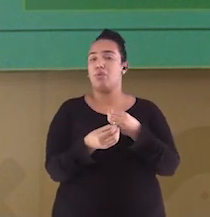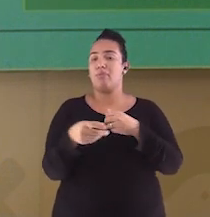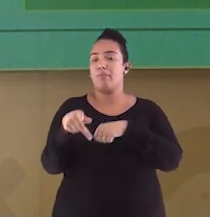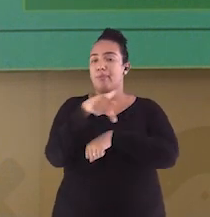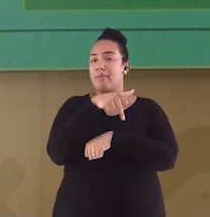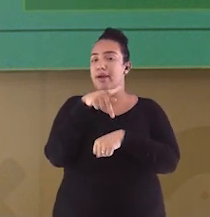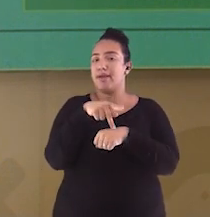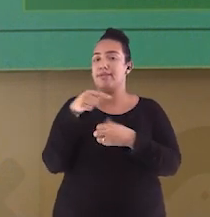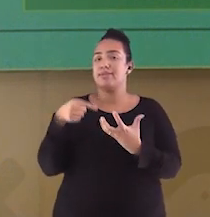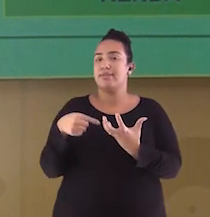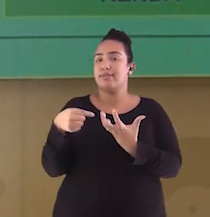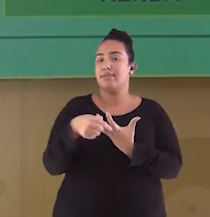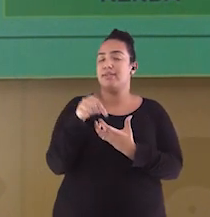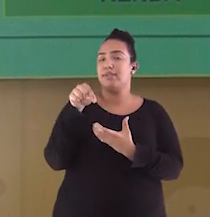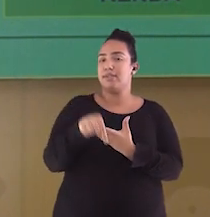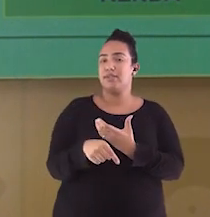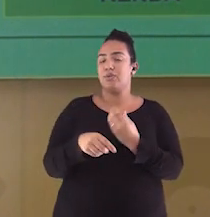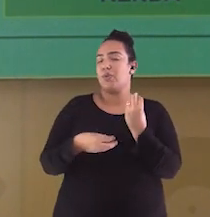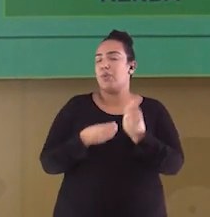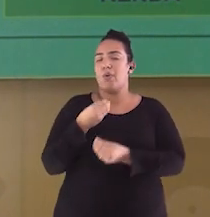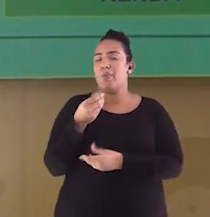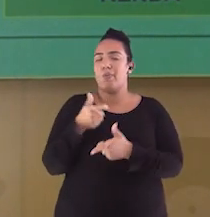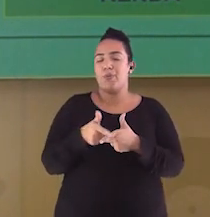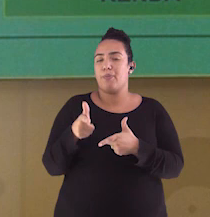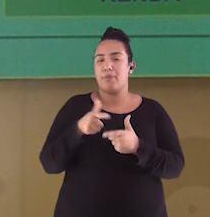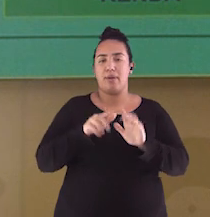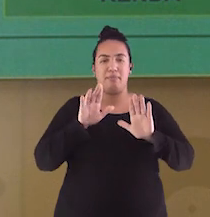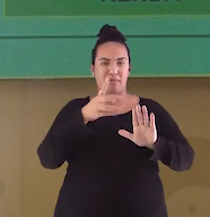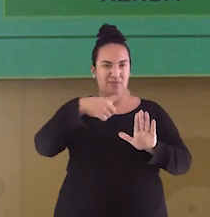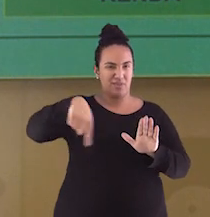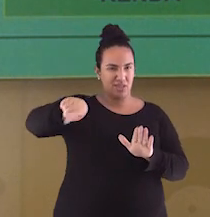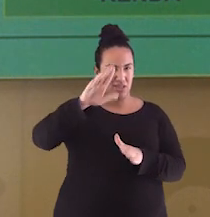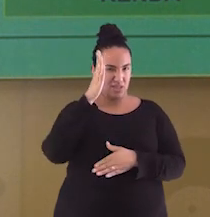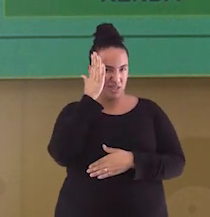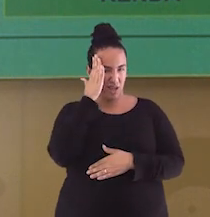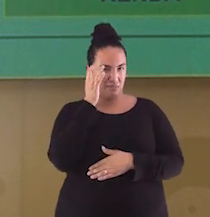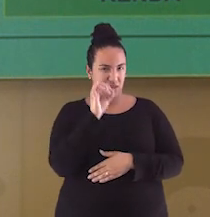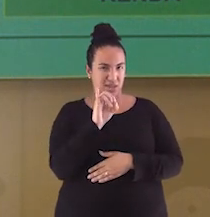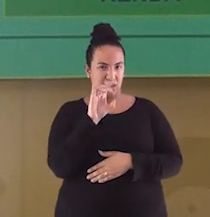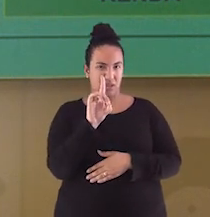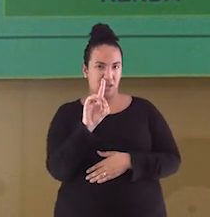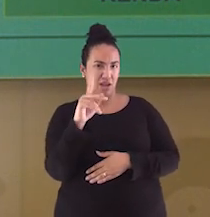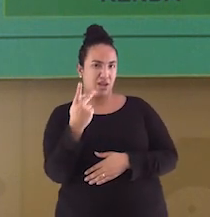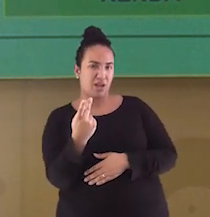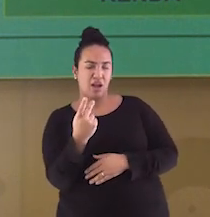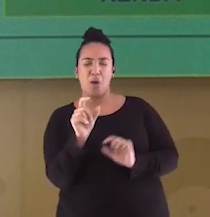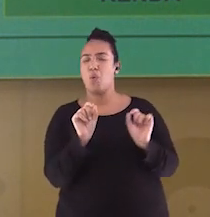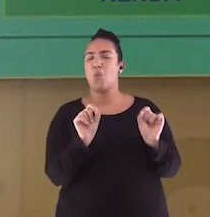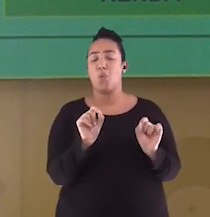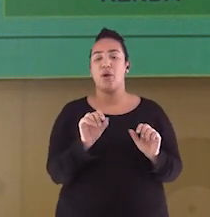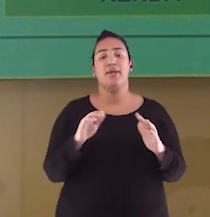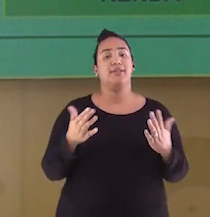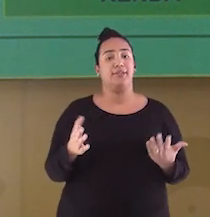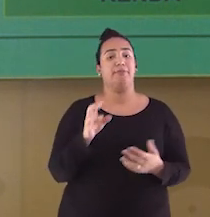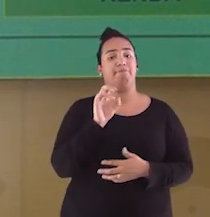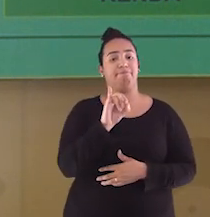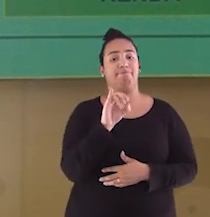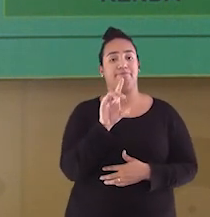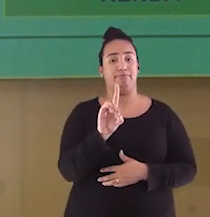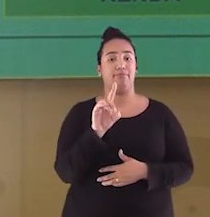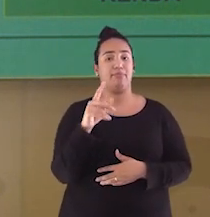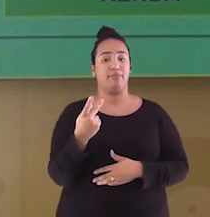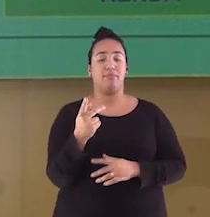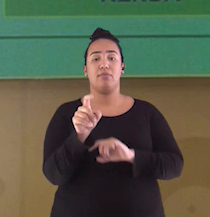países do continente. Mas você sabe o que é o IDH e qual a sua importância? O IDH é